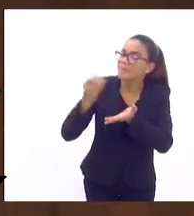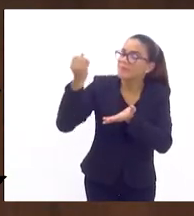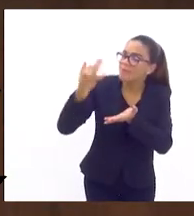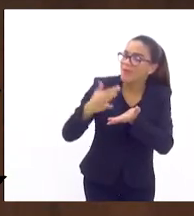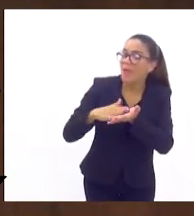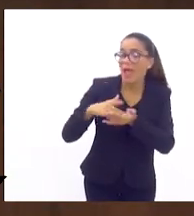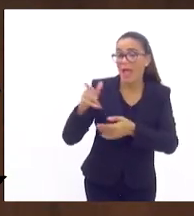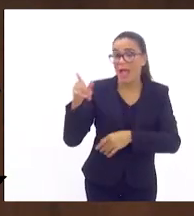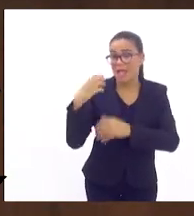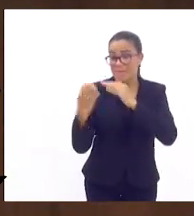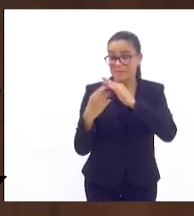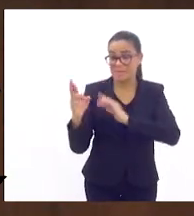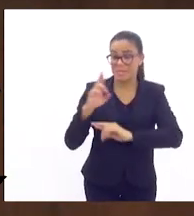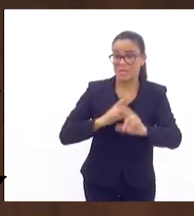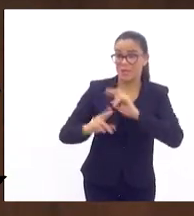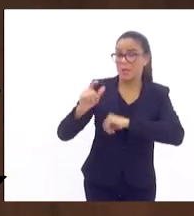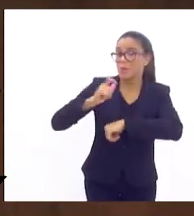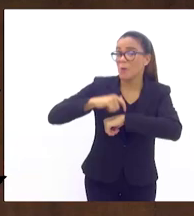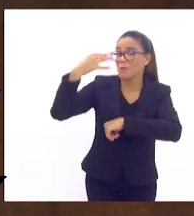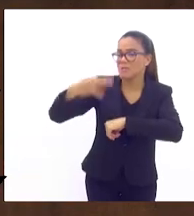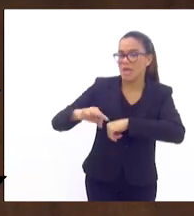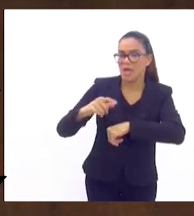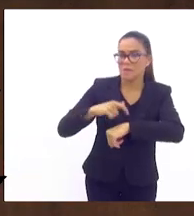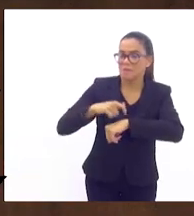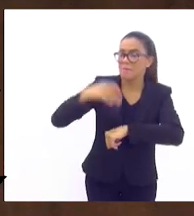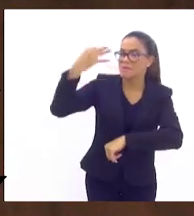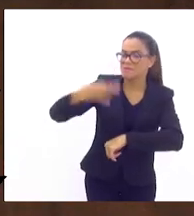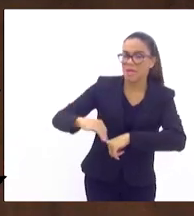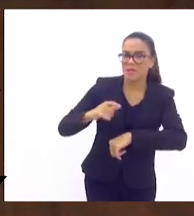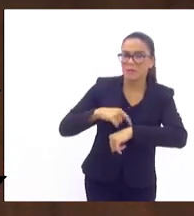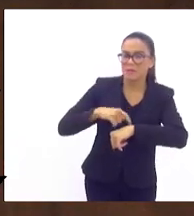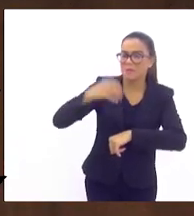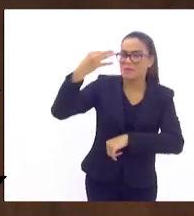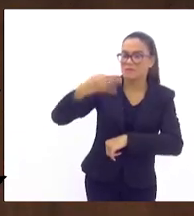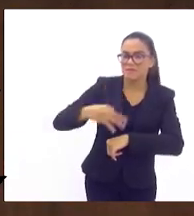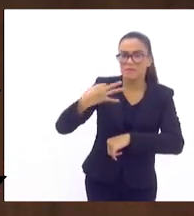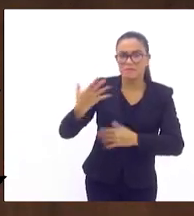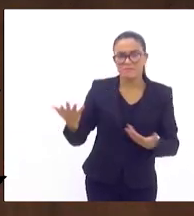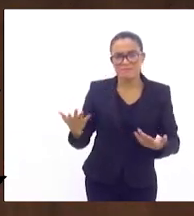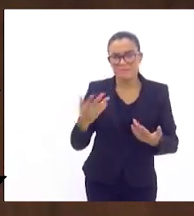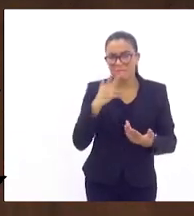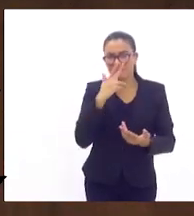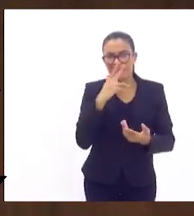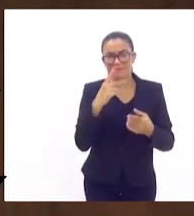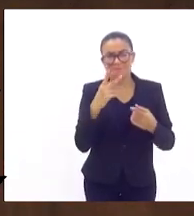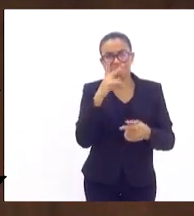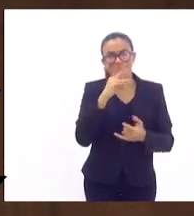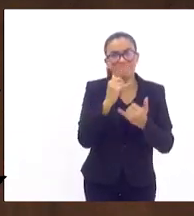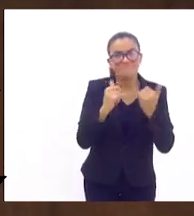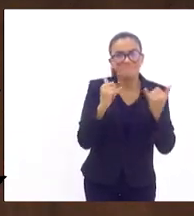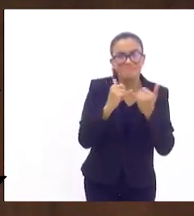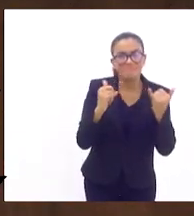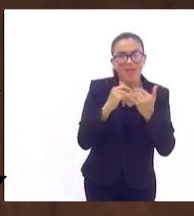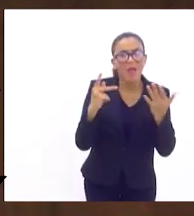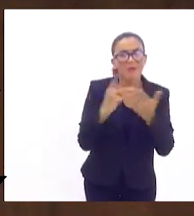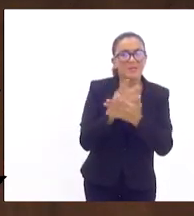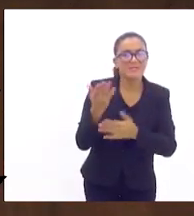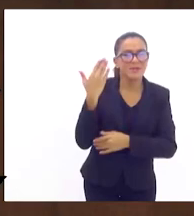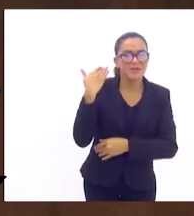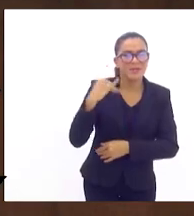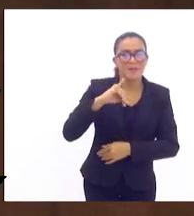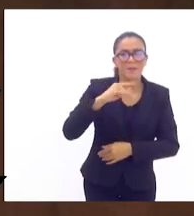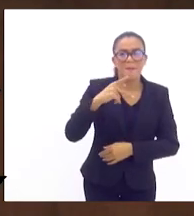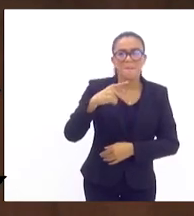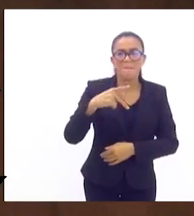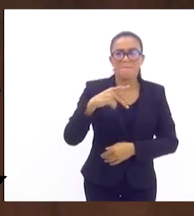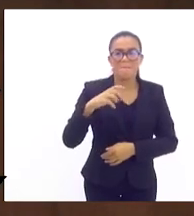oportuno, calma, no momento oportuno, calma, no momento oportuno. Por quê? Que a semelhança do que foi feito com o PEDUI, com a equipe do Dr. Jaime Lerner,